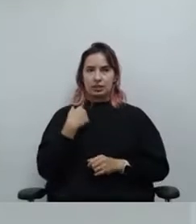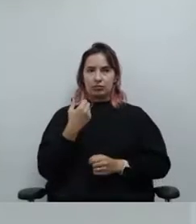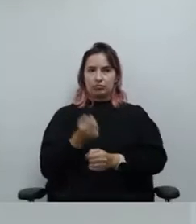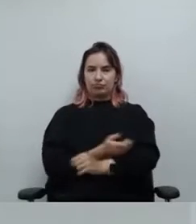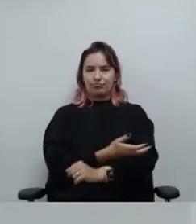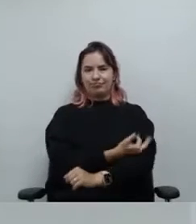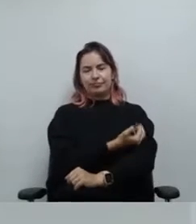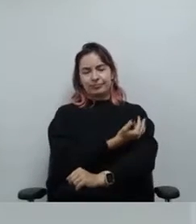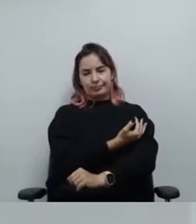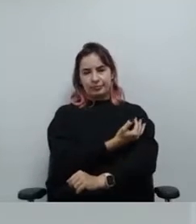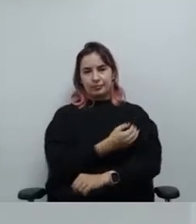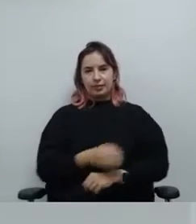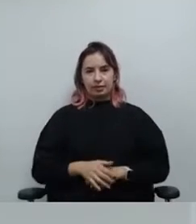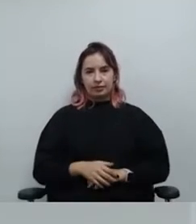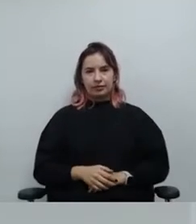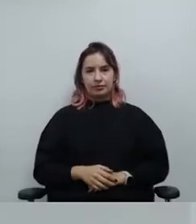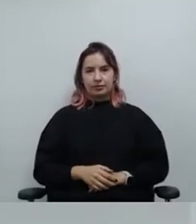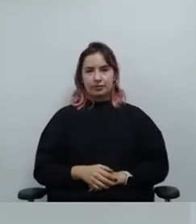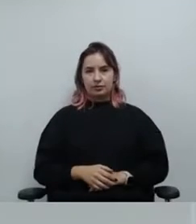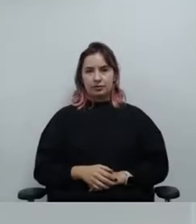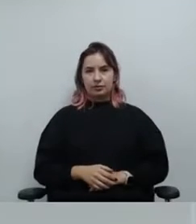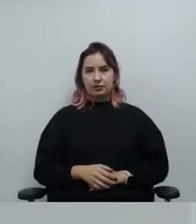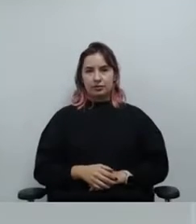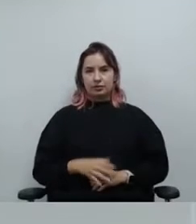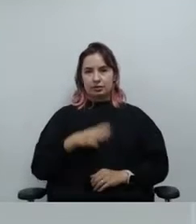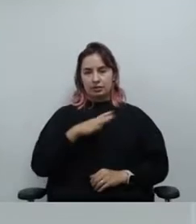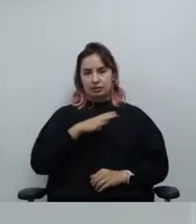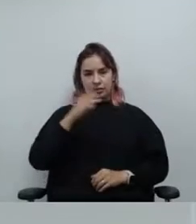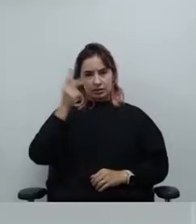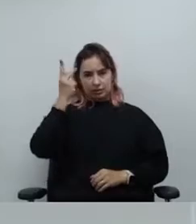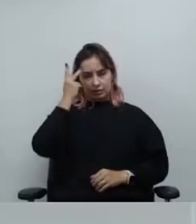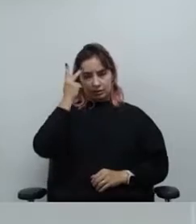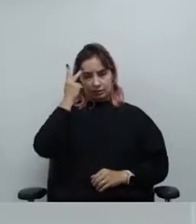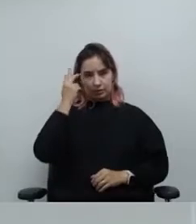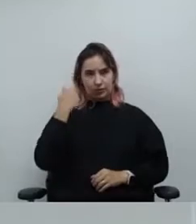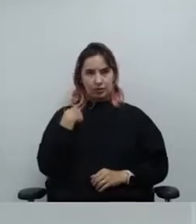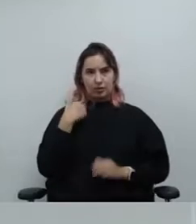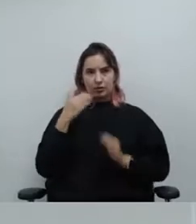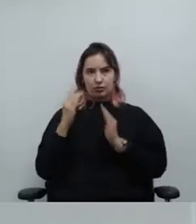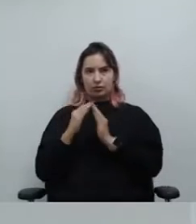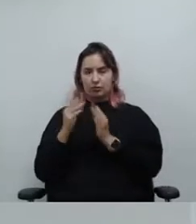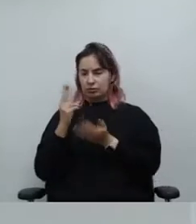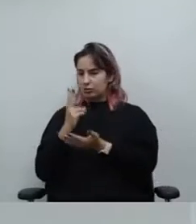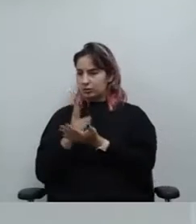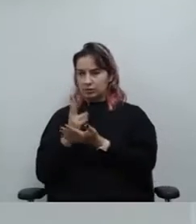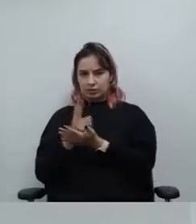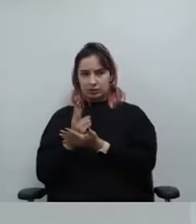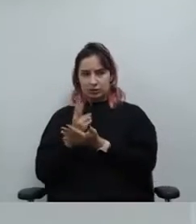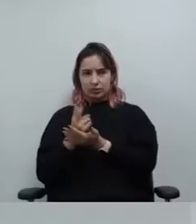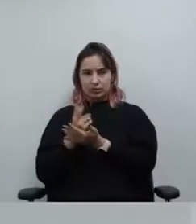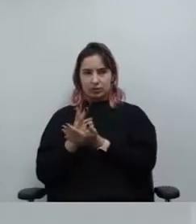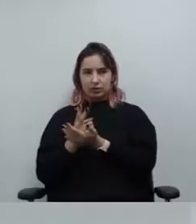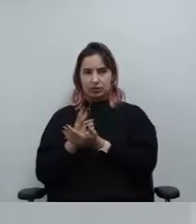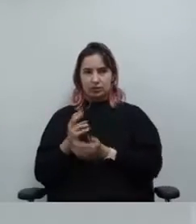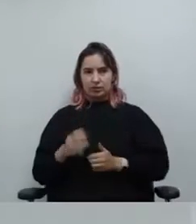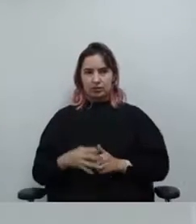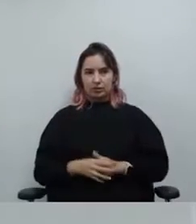emocionado. A cidade de São Paulo é onde eu tenho fixado residência desde sempre, é onde o acordo